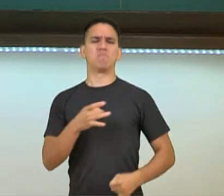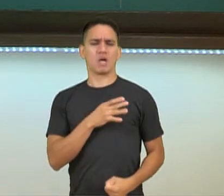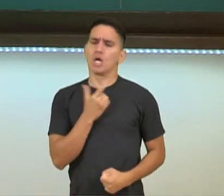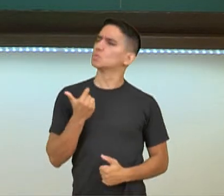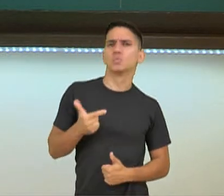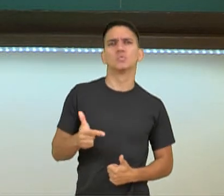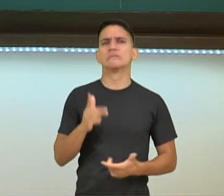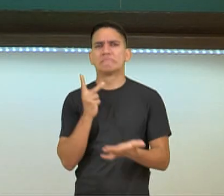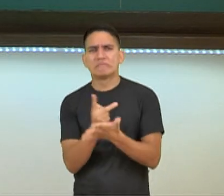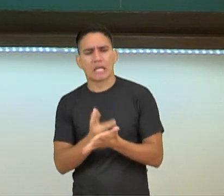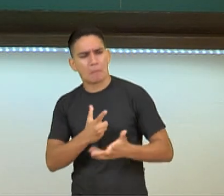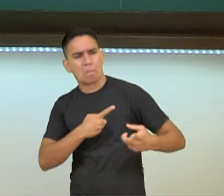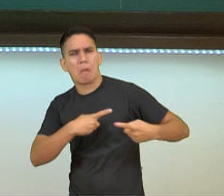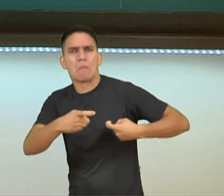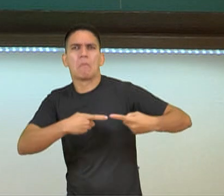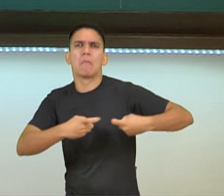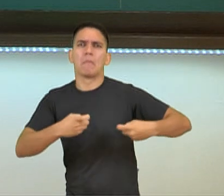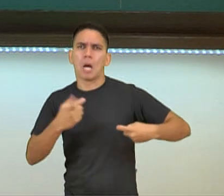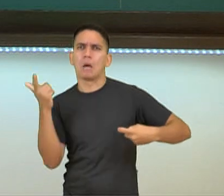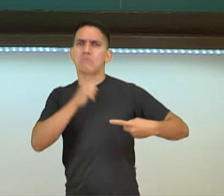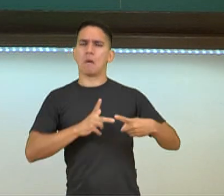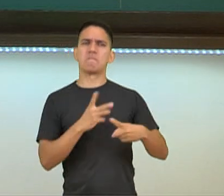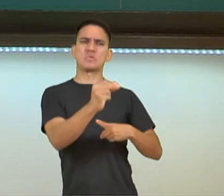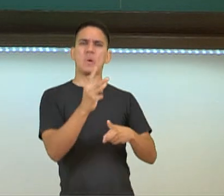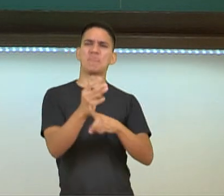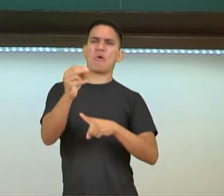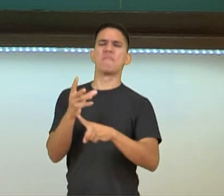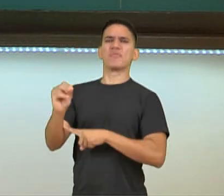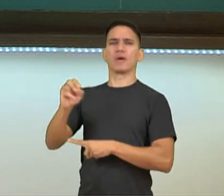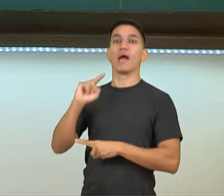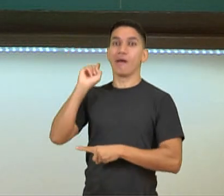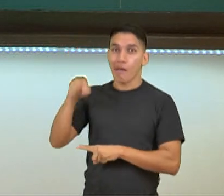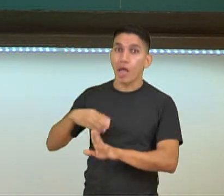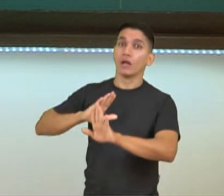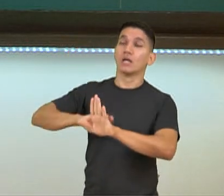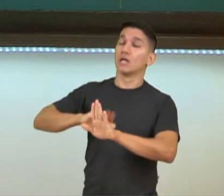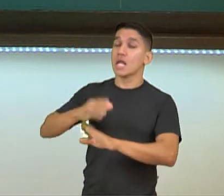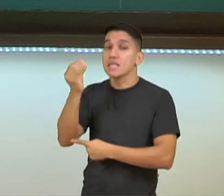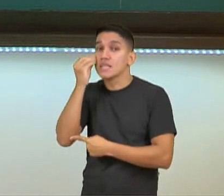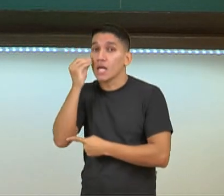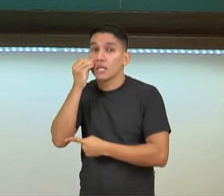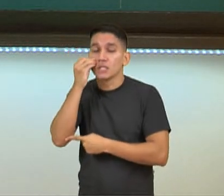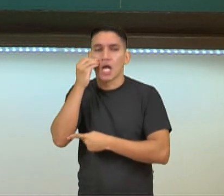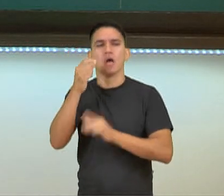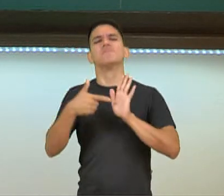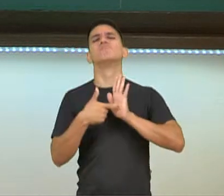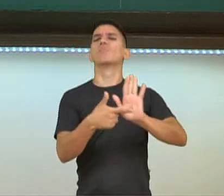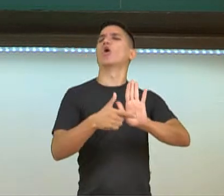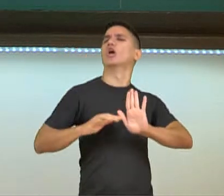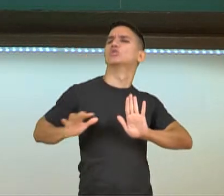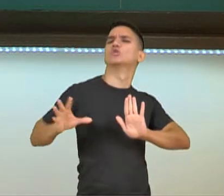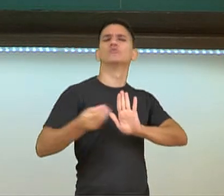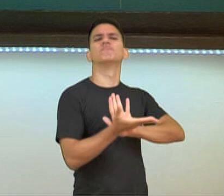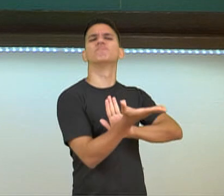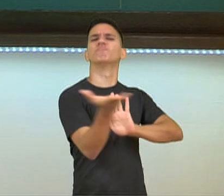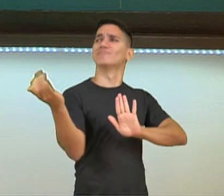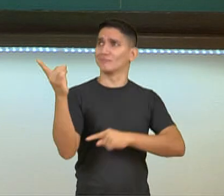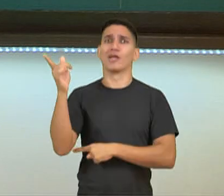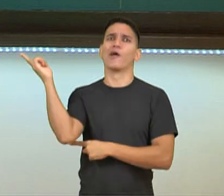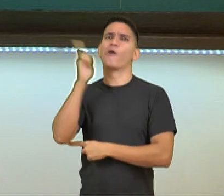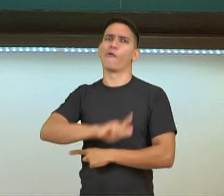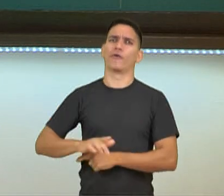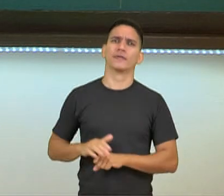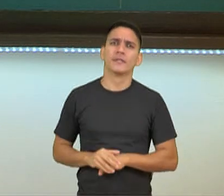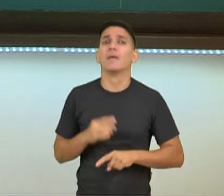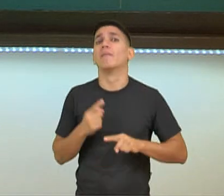ganharia todas as batalhas. Essa é a imagem que Napoleão tentou passar para todos. E ele conseguiu, porque